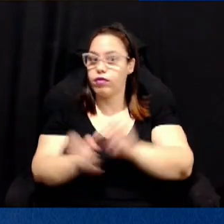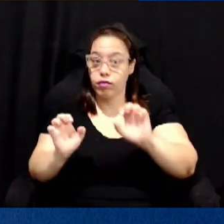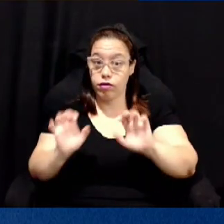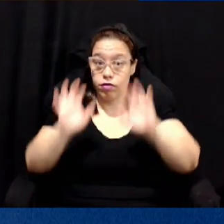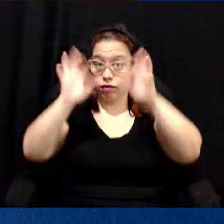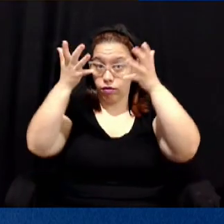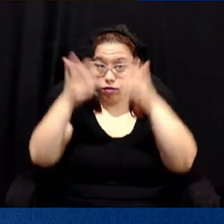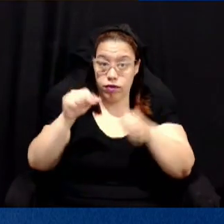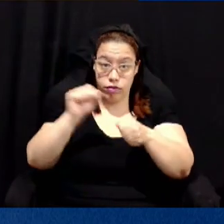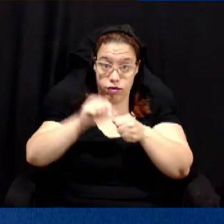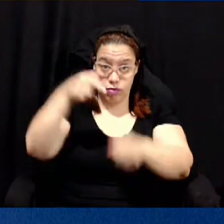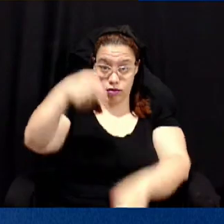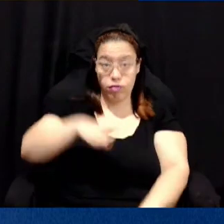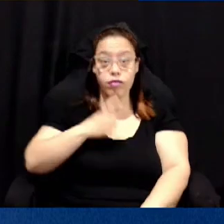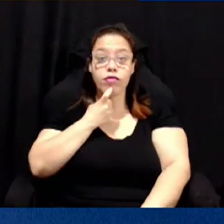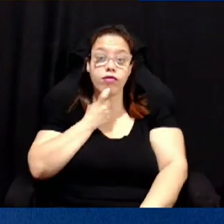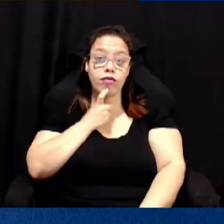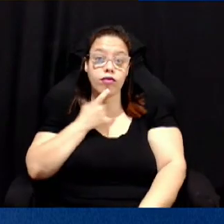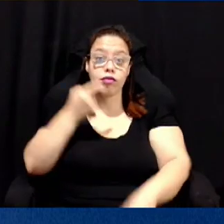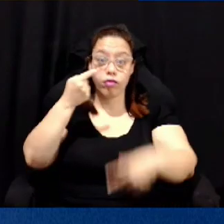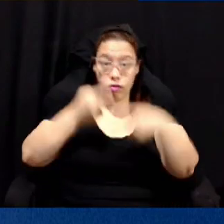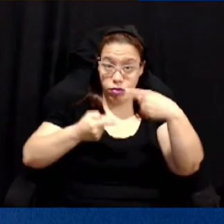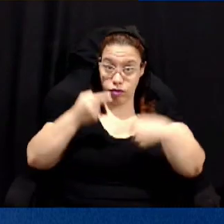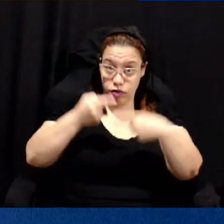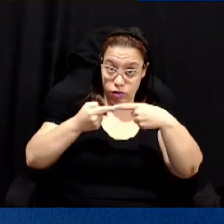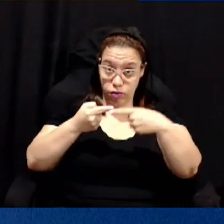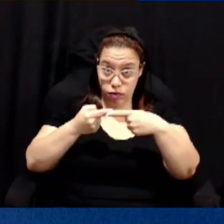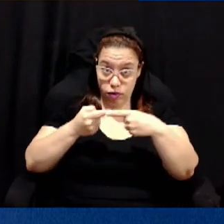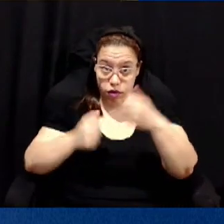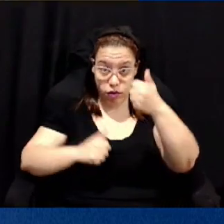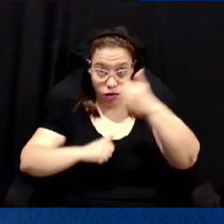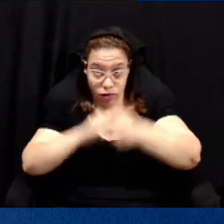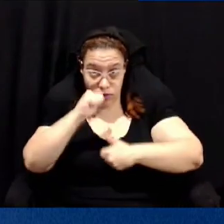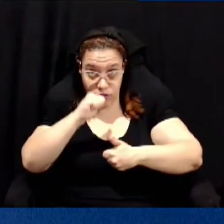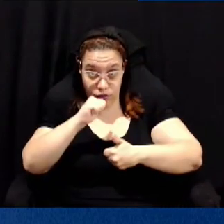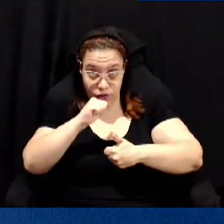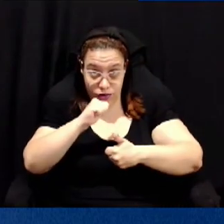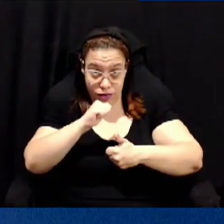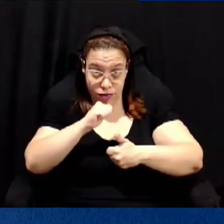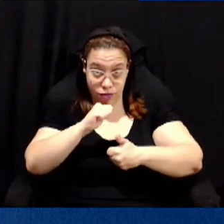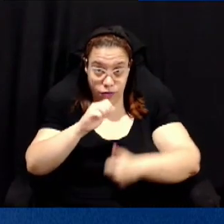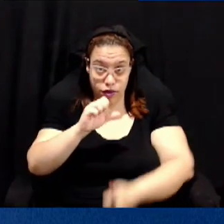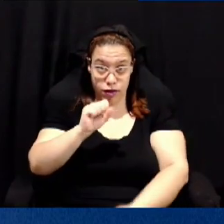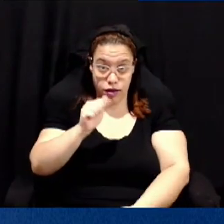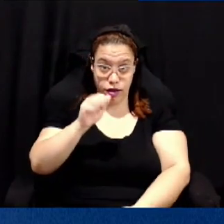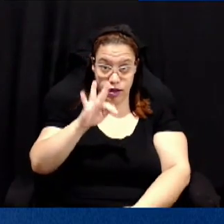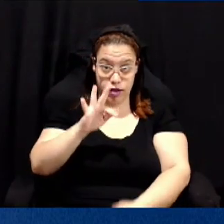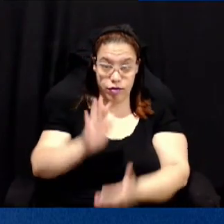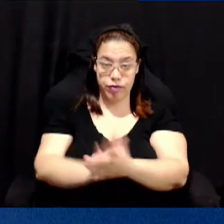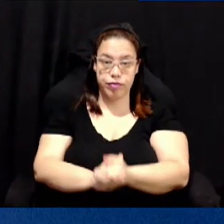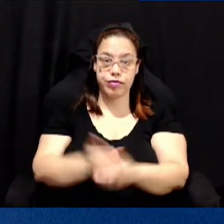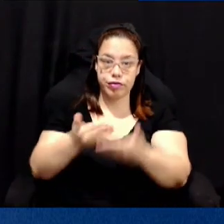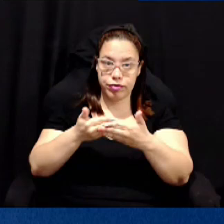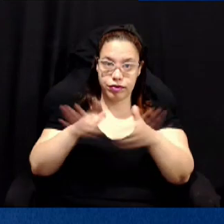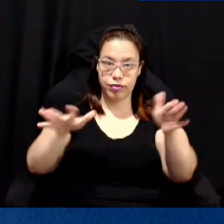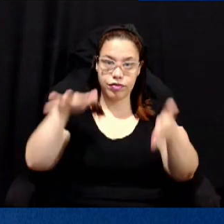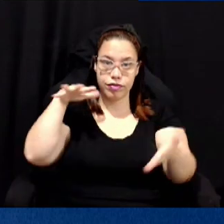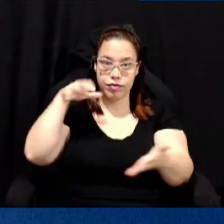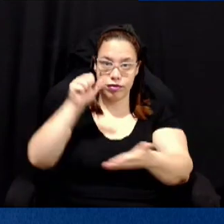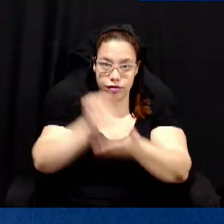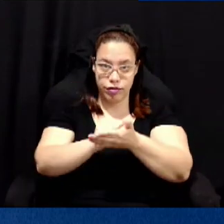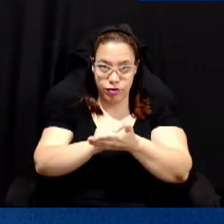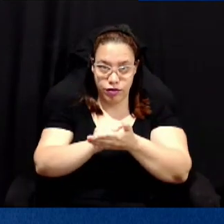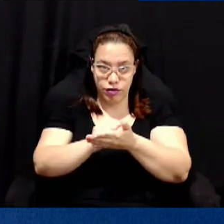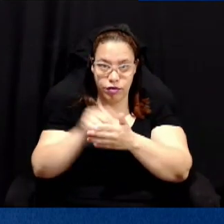aqui em Campinas debateu apostas esportivas e a SAF. Estão abertas as inscrições para o